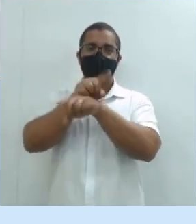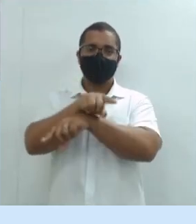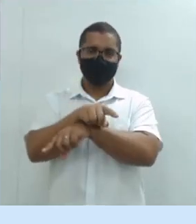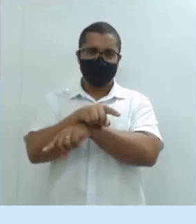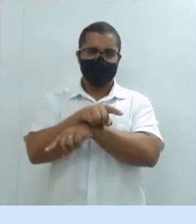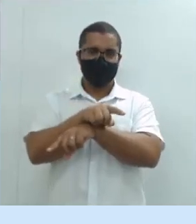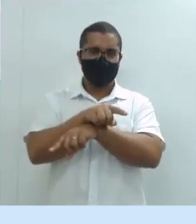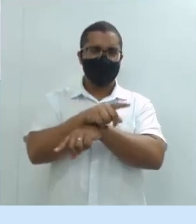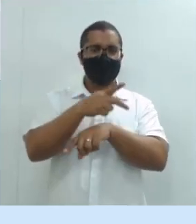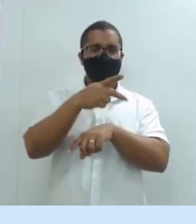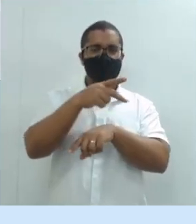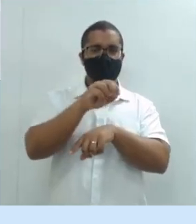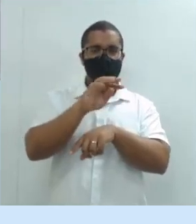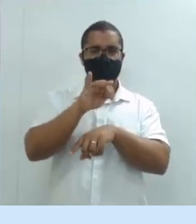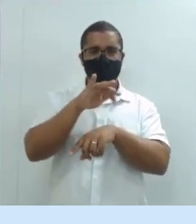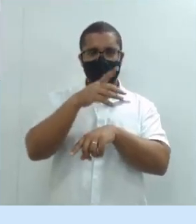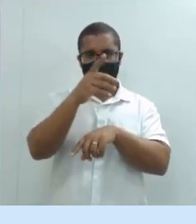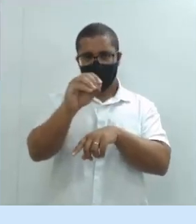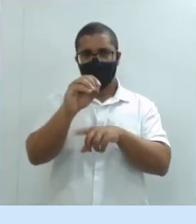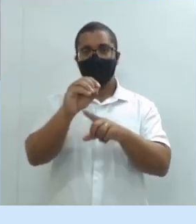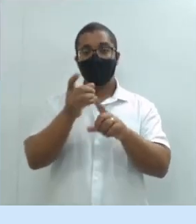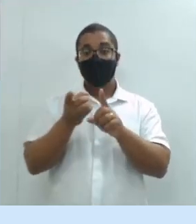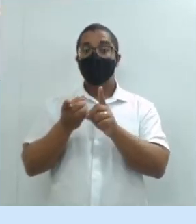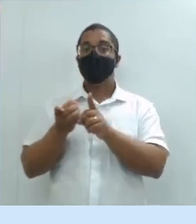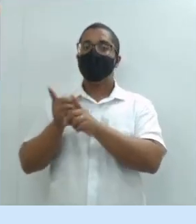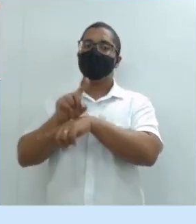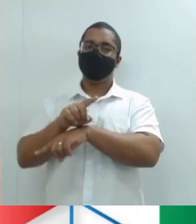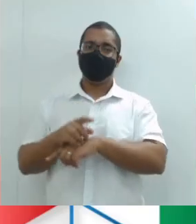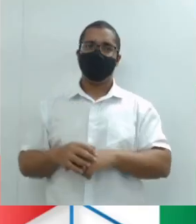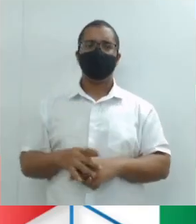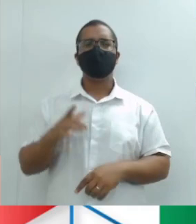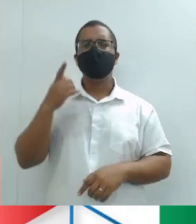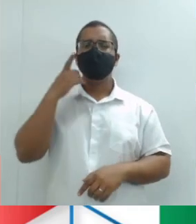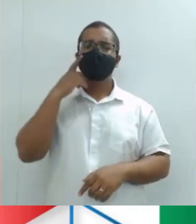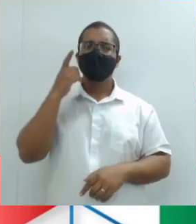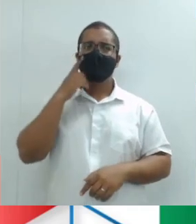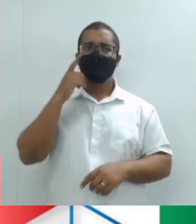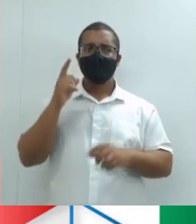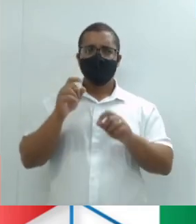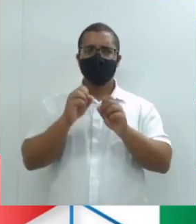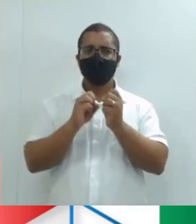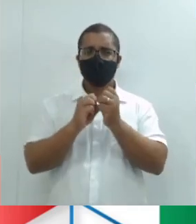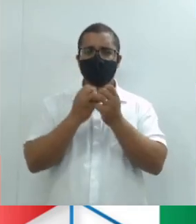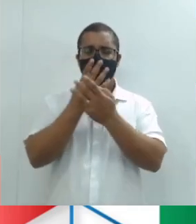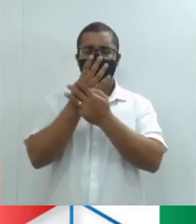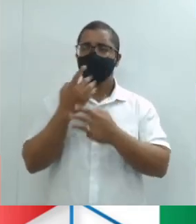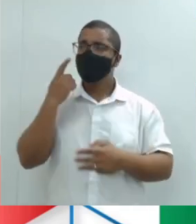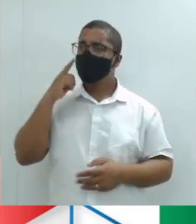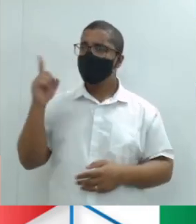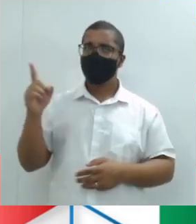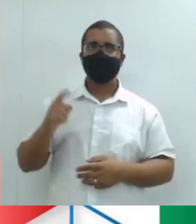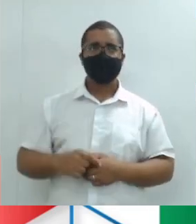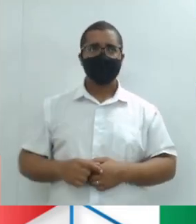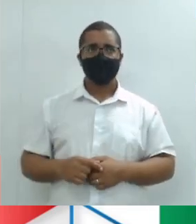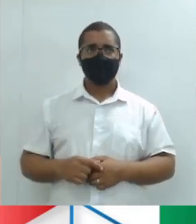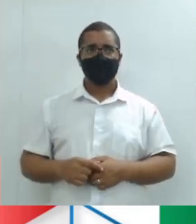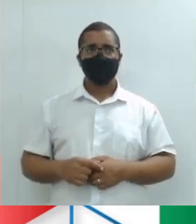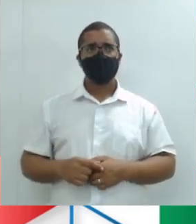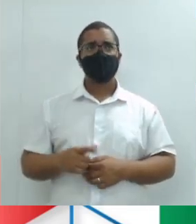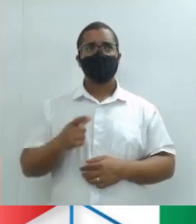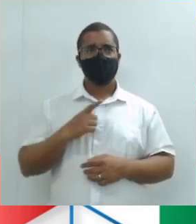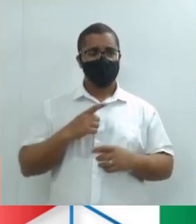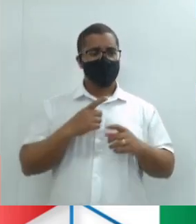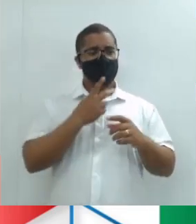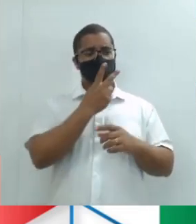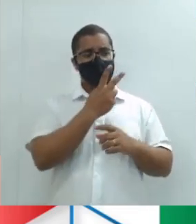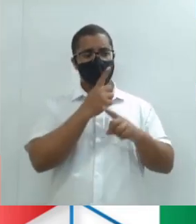da potenciação. Tranquilo? Então vamos lá no nosso exemplo. Olha o slide aí. O produto de 2 vezes